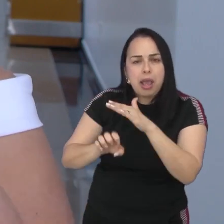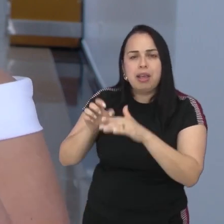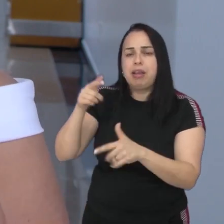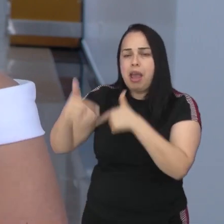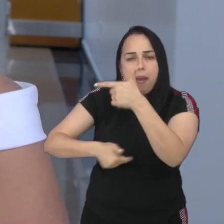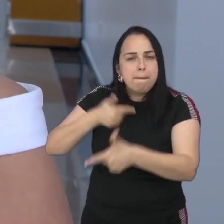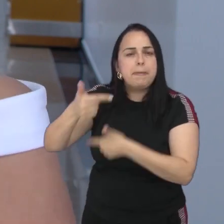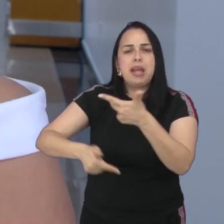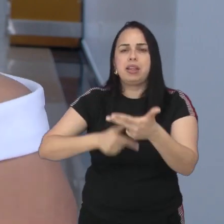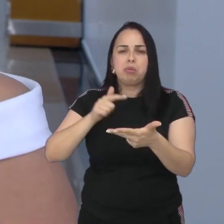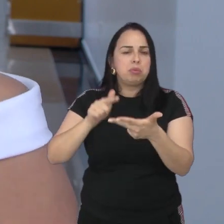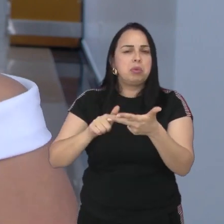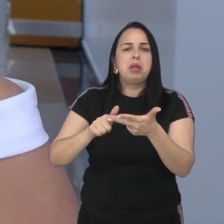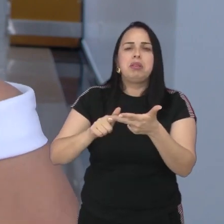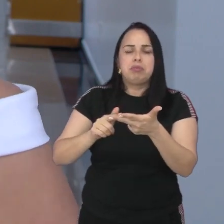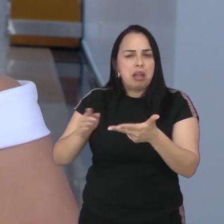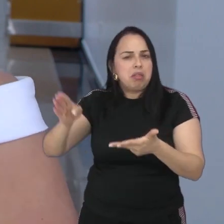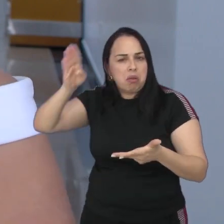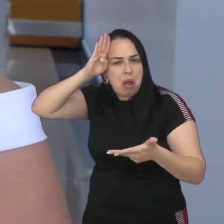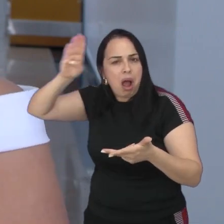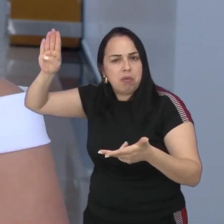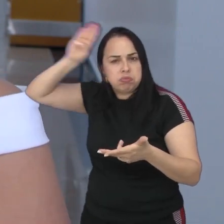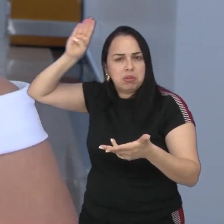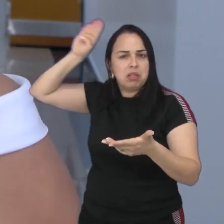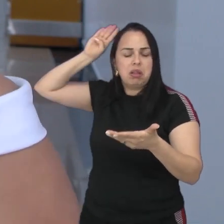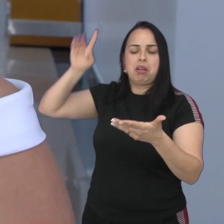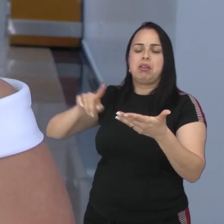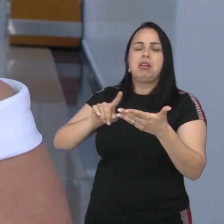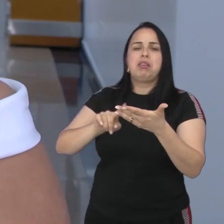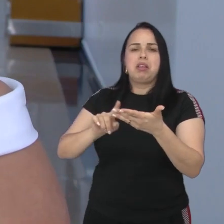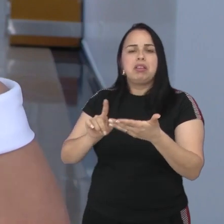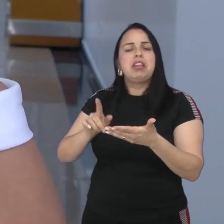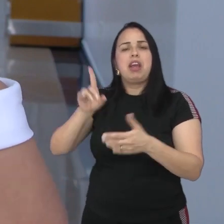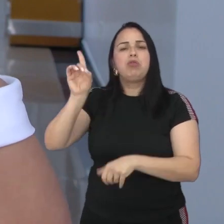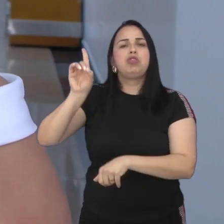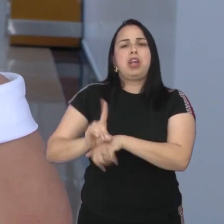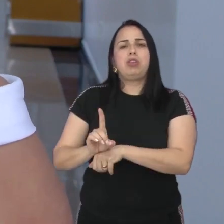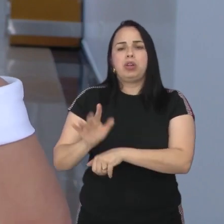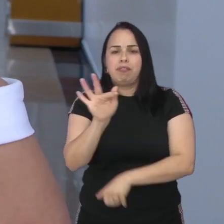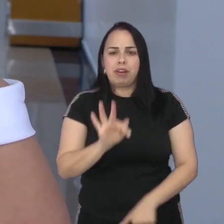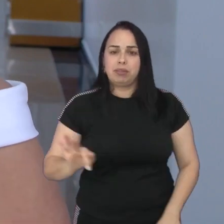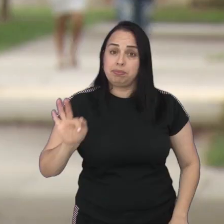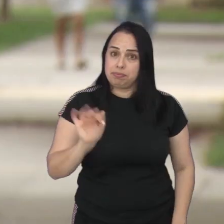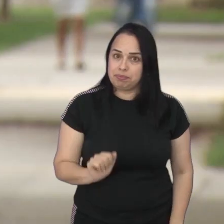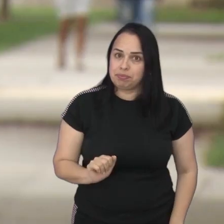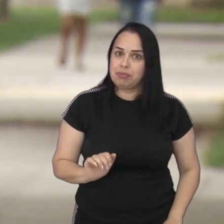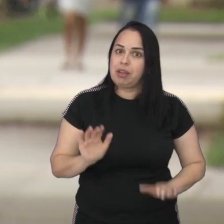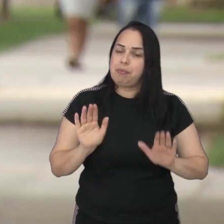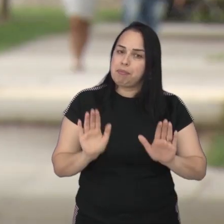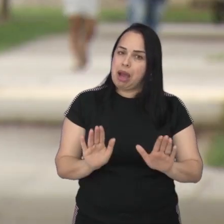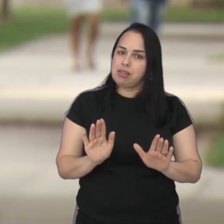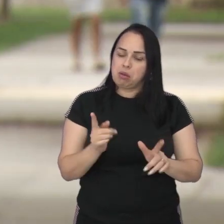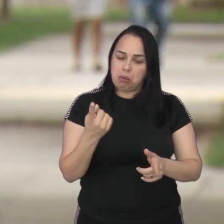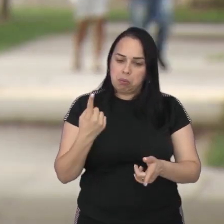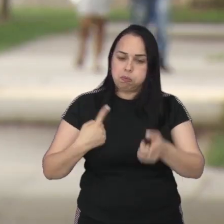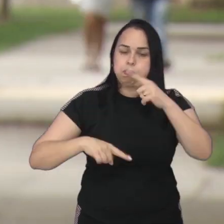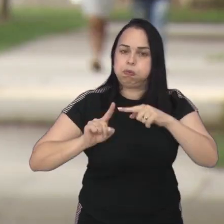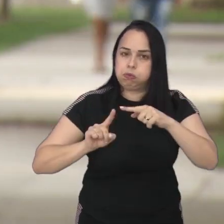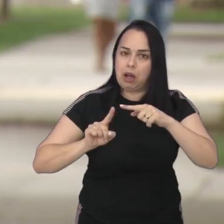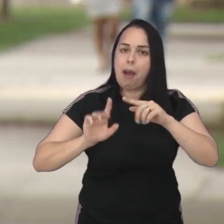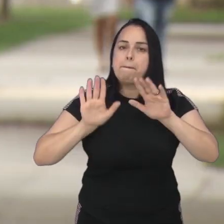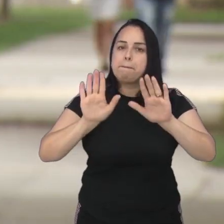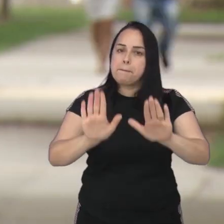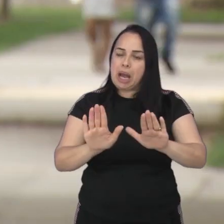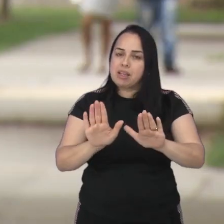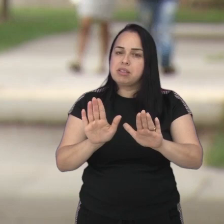né? Buscando ficar na academia, né? Ser um dirigente de uma universidade. Mesmo com os avanços, é